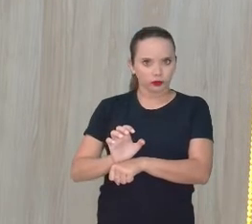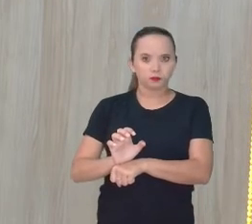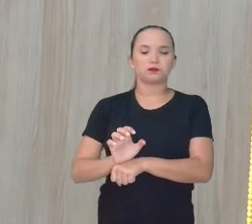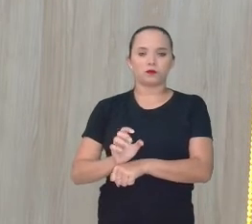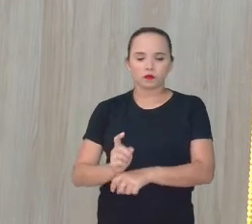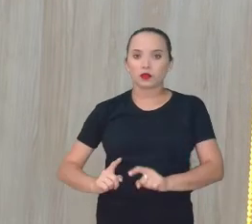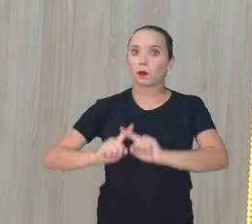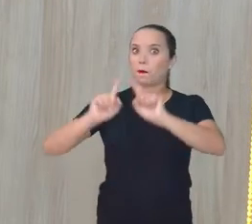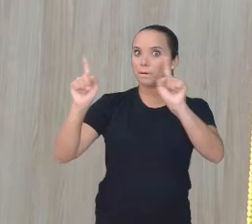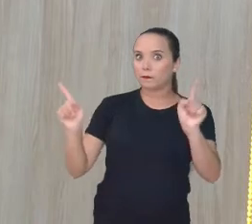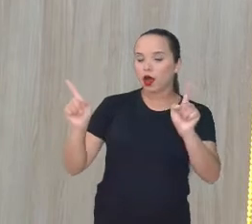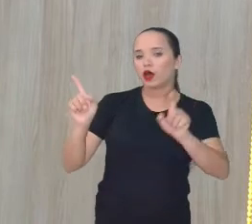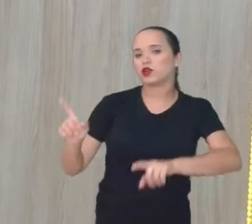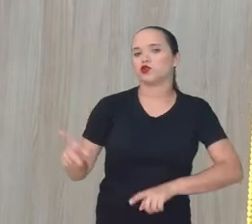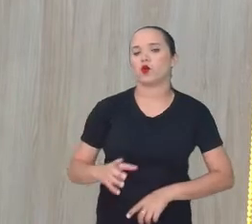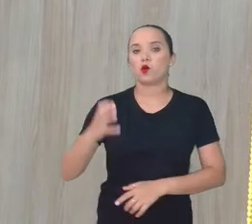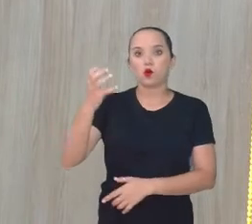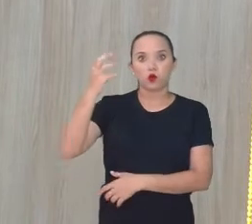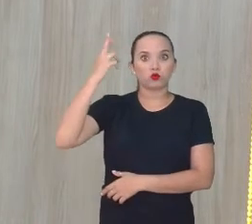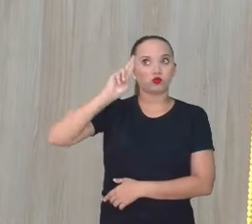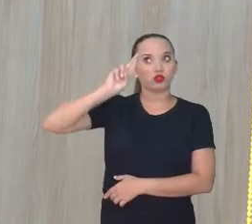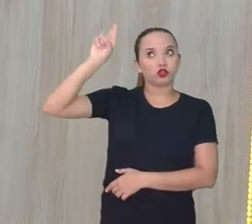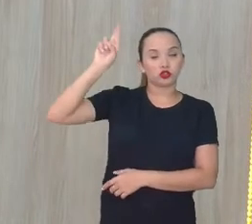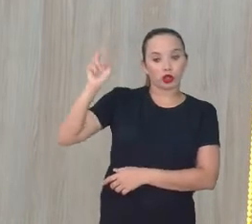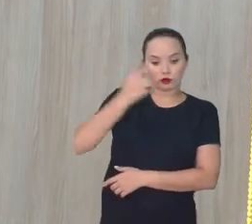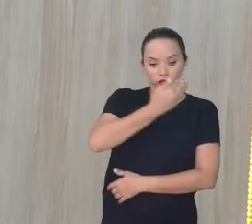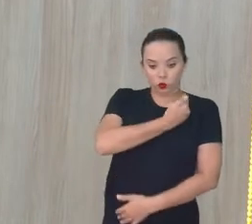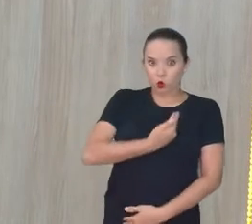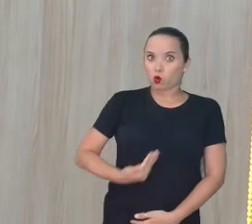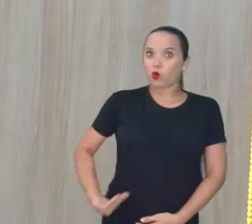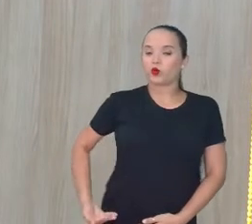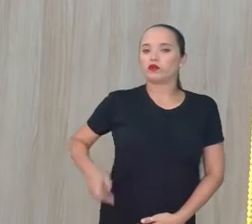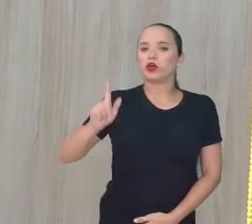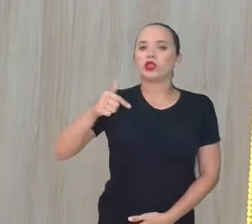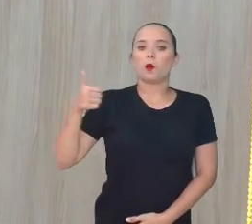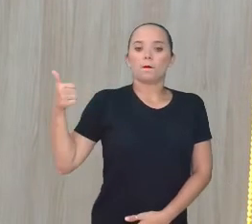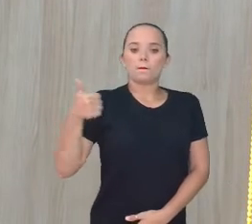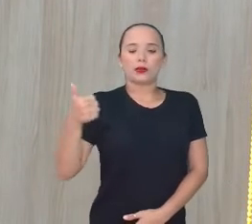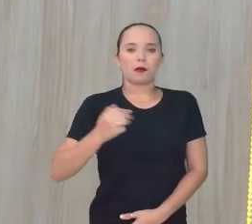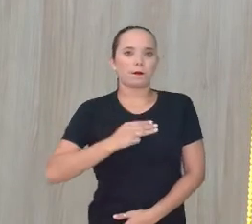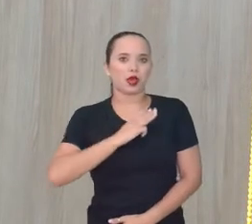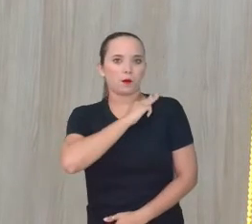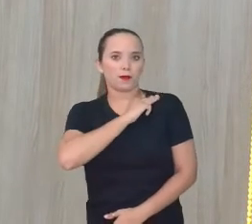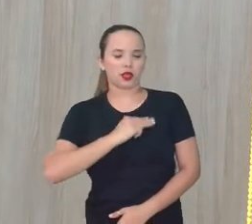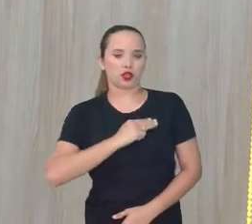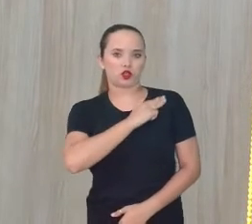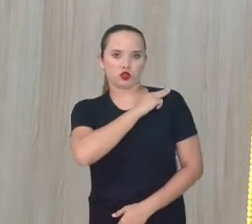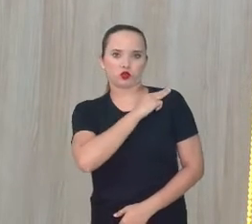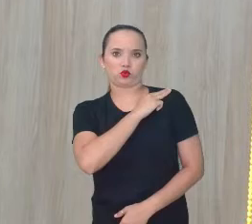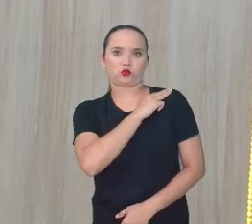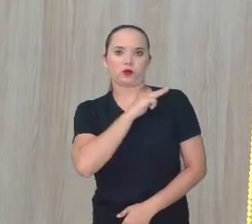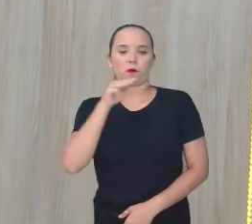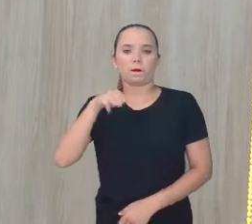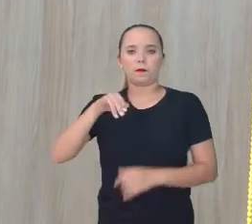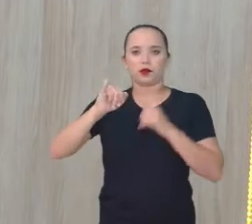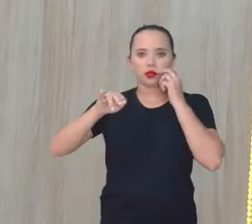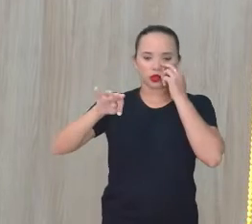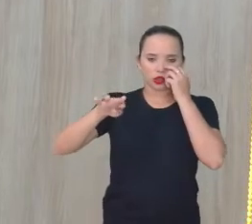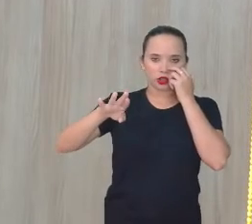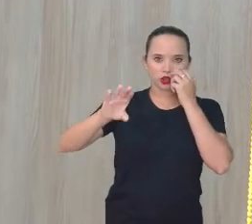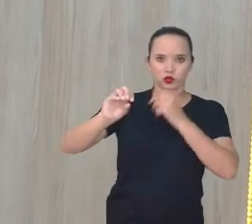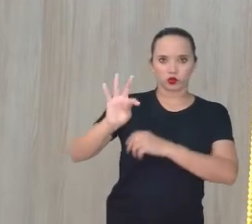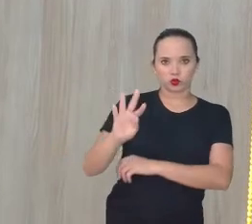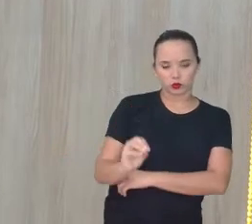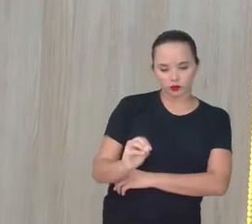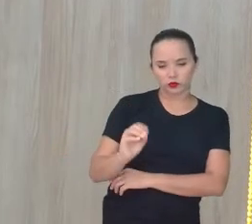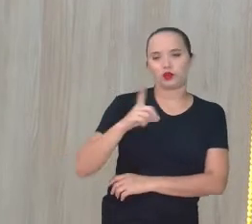como chefe de governo o primeiro-ministro, que é o chefe do parlamento. O parlamento é onde você tem a concentração